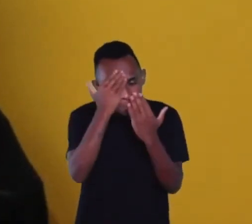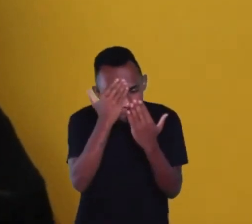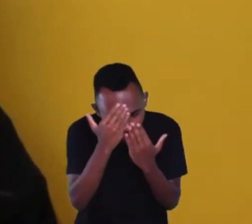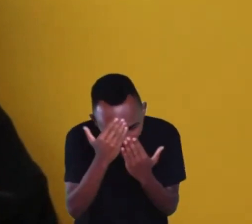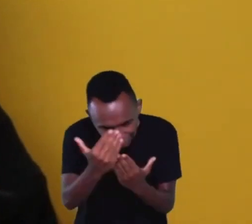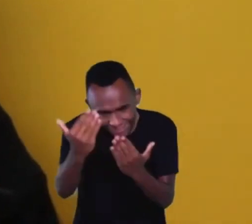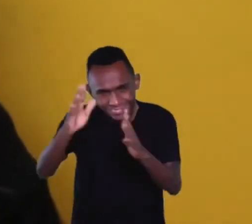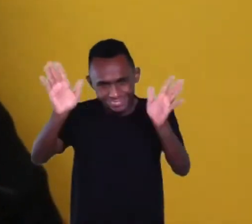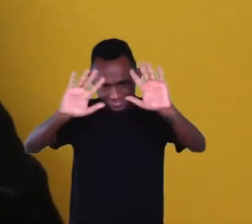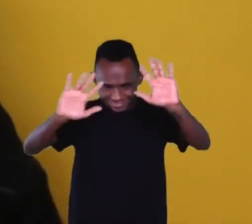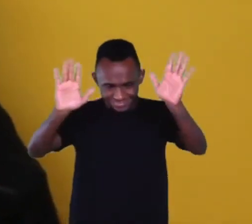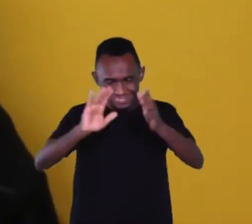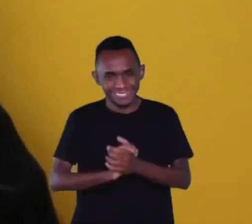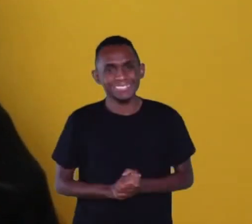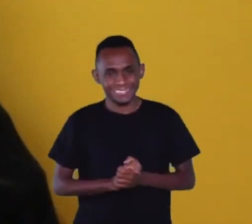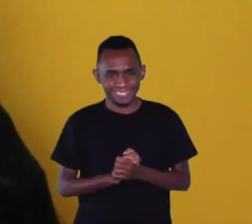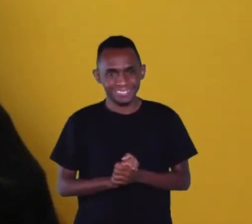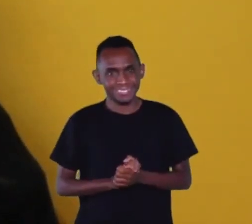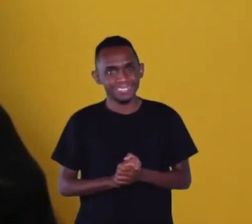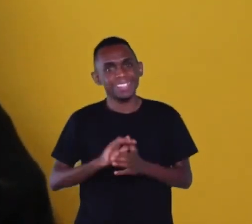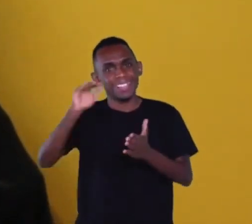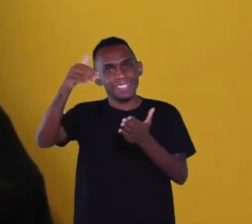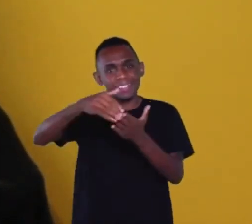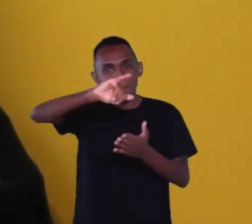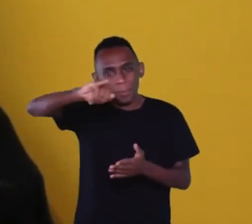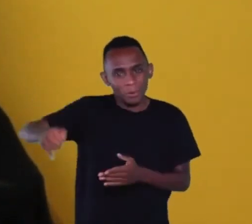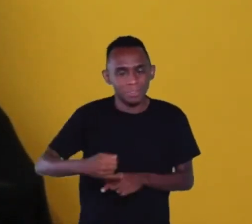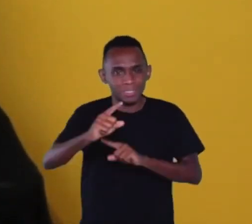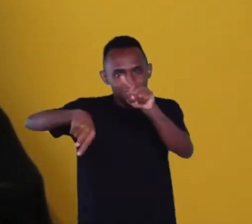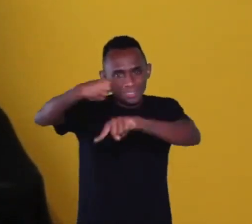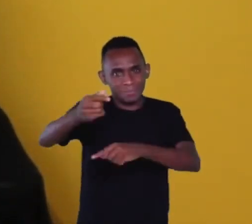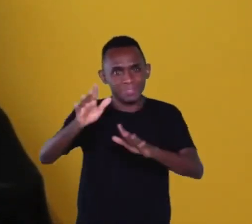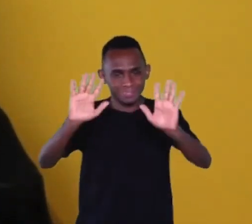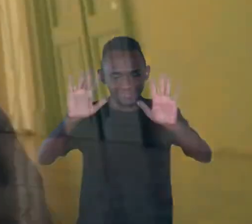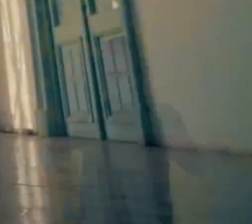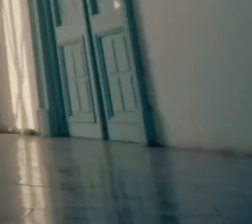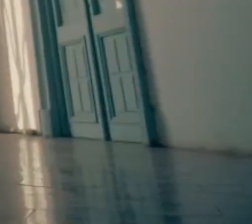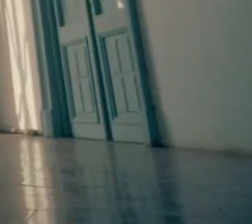obrigada, Eduardo. E até a próxima.